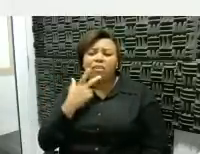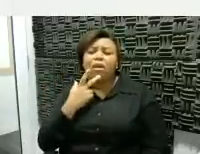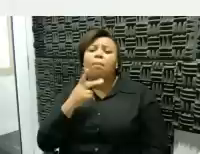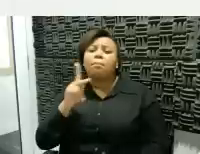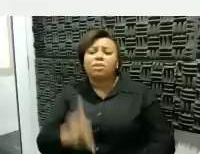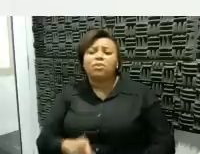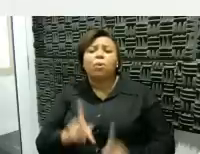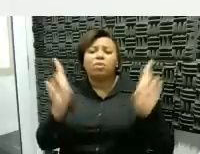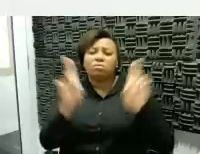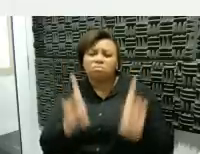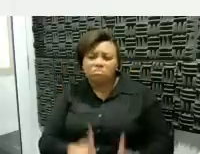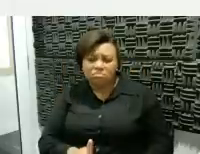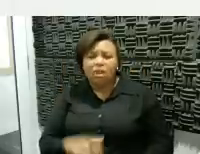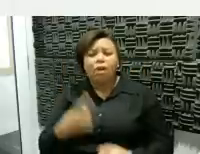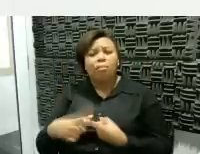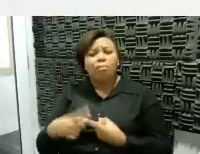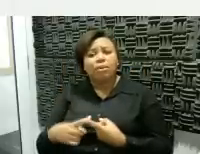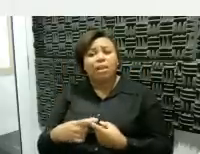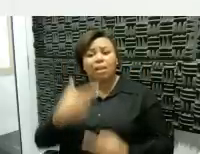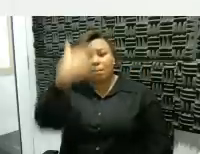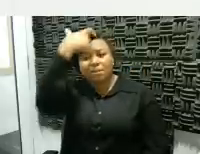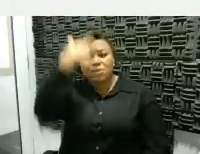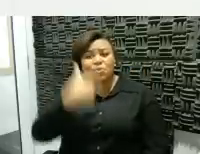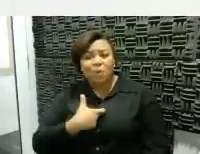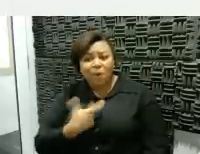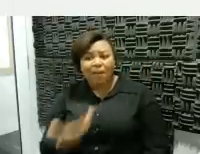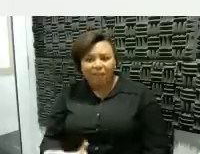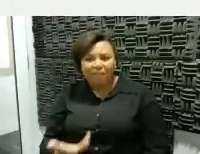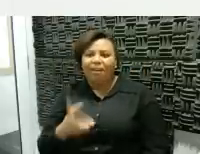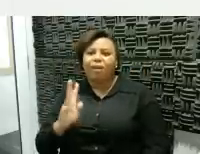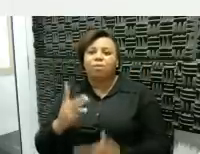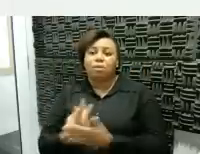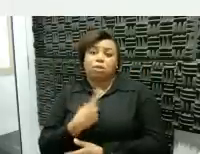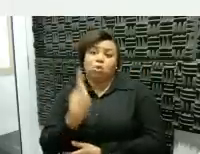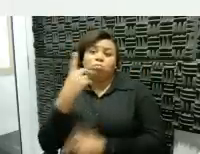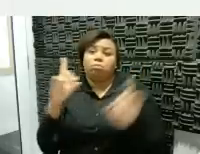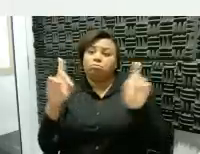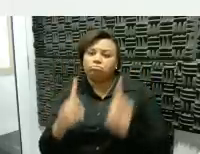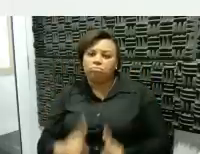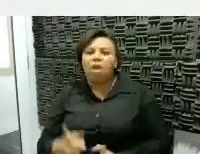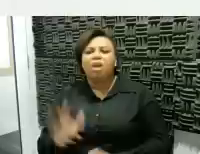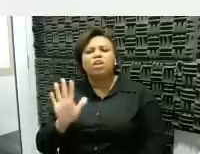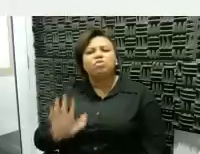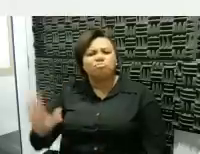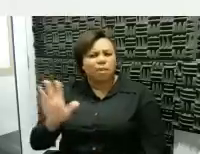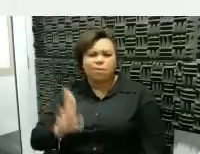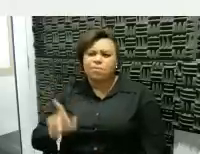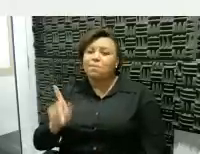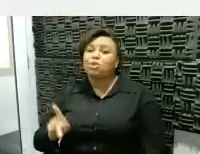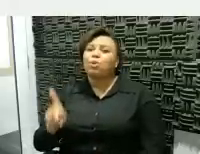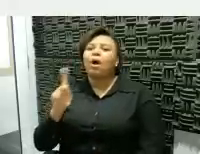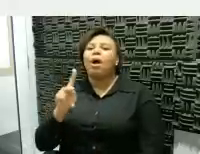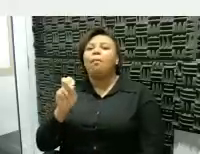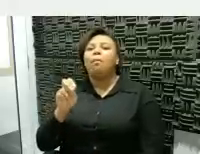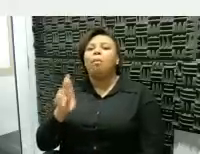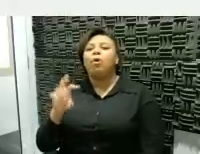uma pessoa e acontece dela ter uma deficiência em geral a gente não usa mais pessoas portadoras de deficiência as pessoas com com